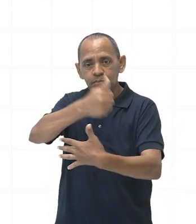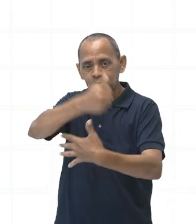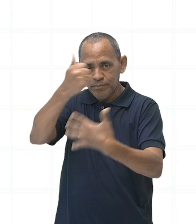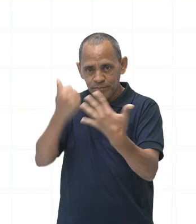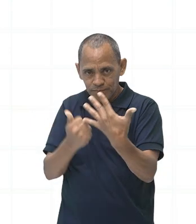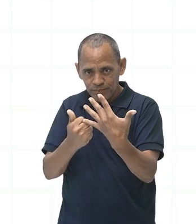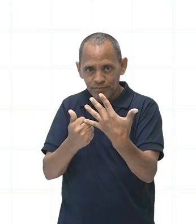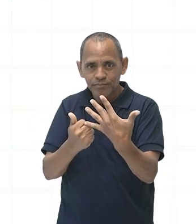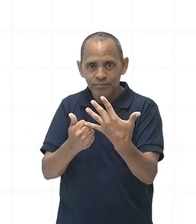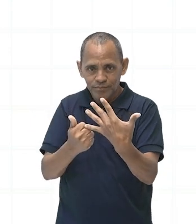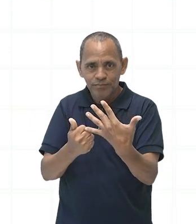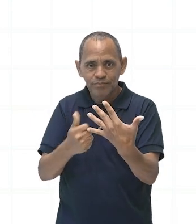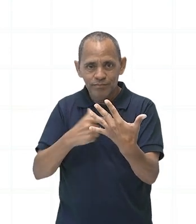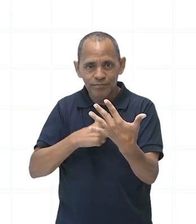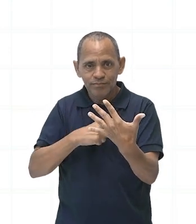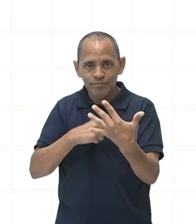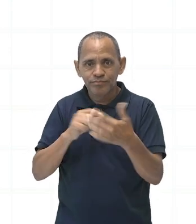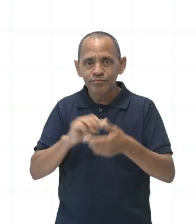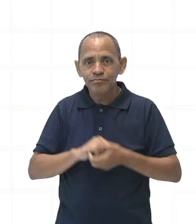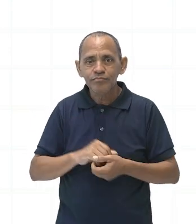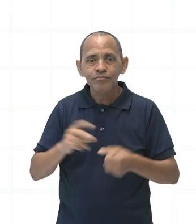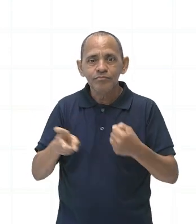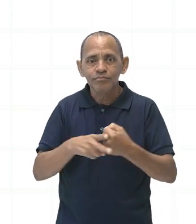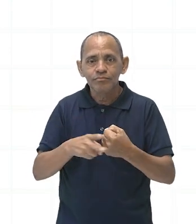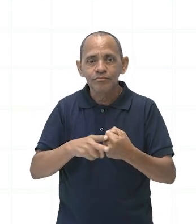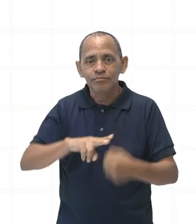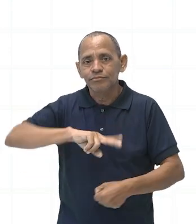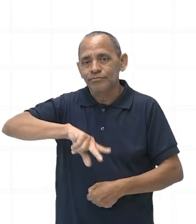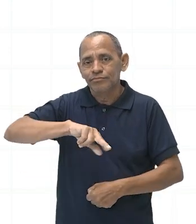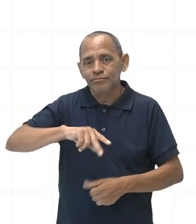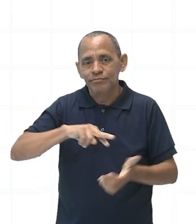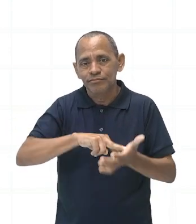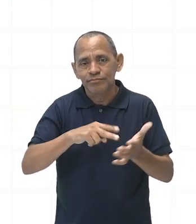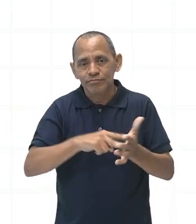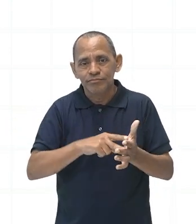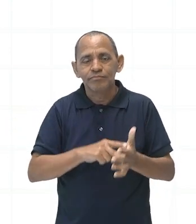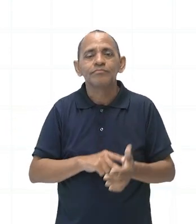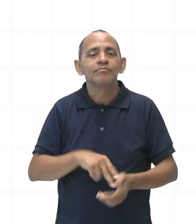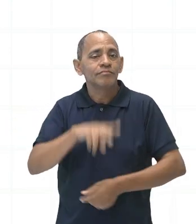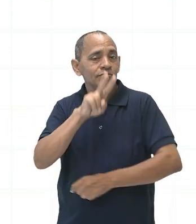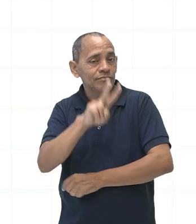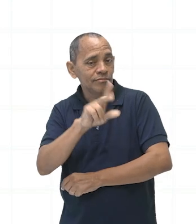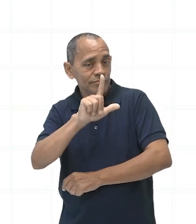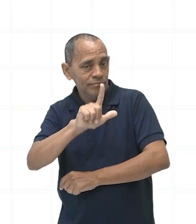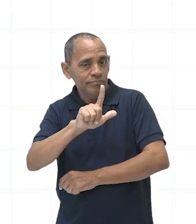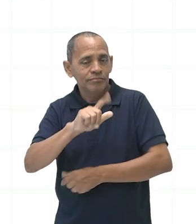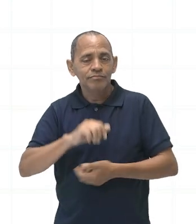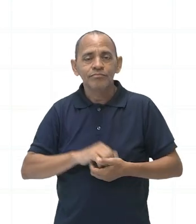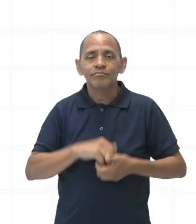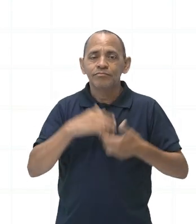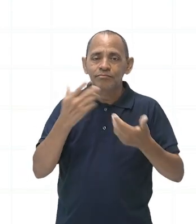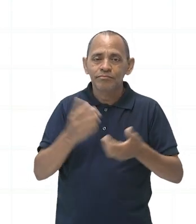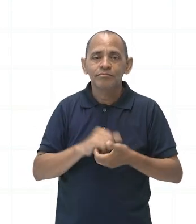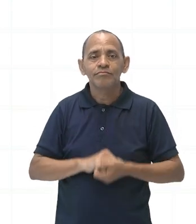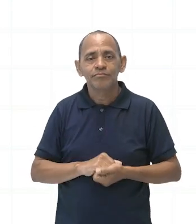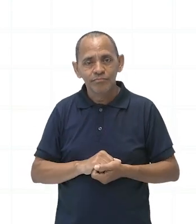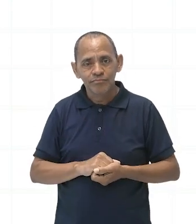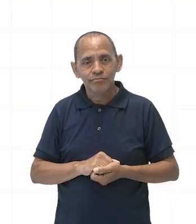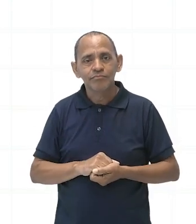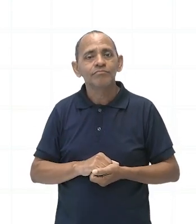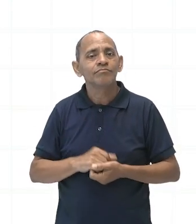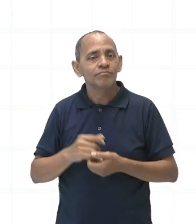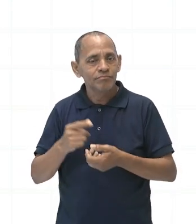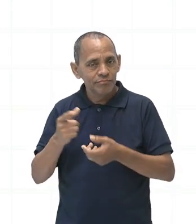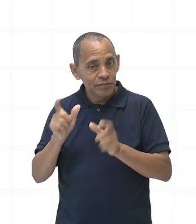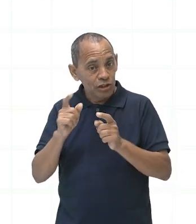tá bom? Então, o verbo aqui é não significativo, verbo de ligação. E aí, nesse caso, não vou